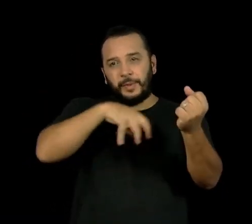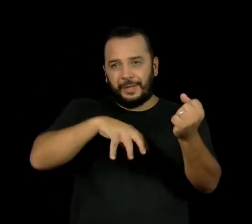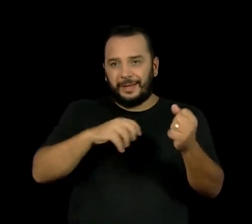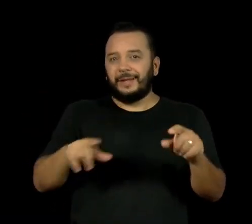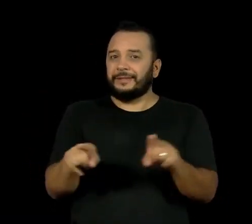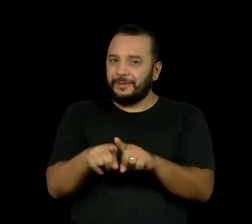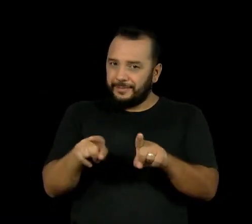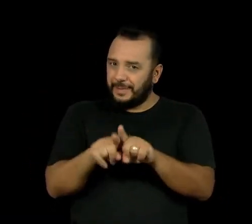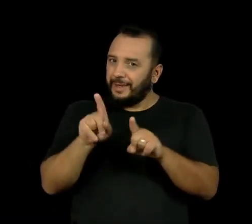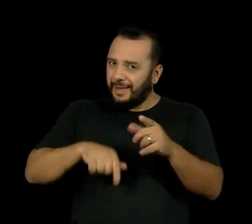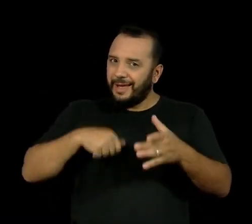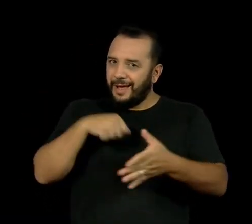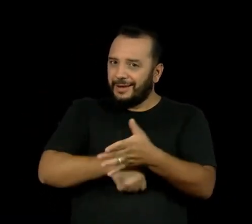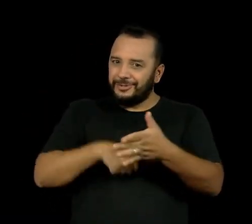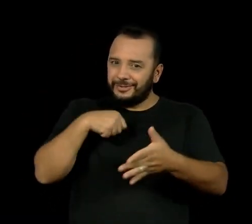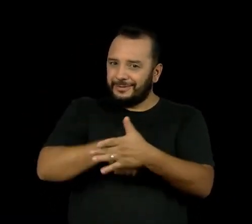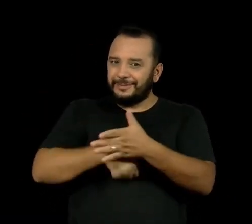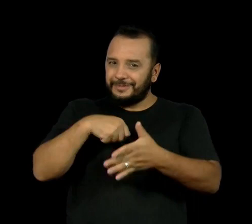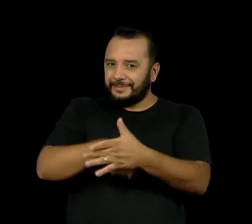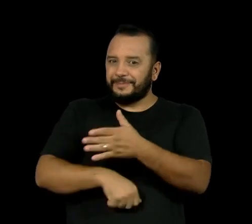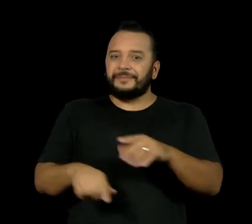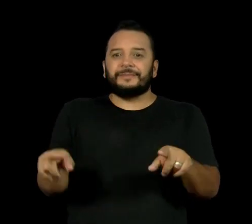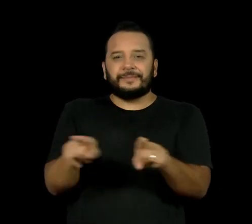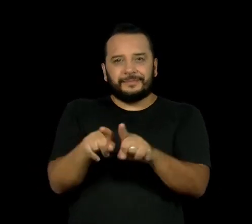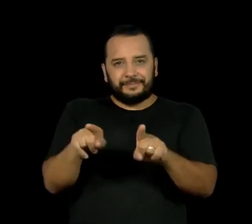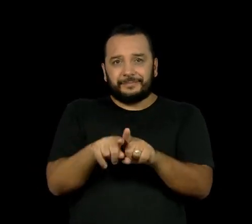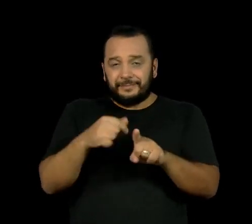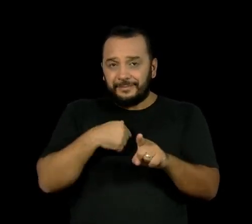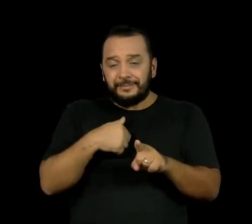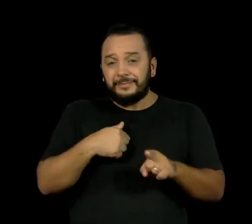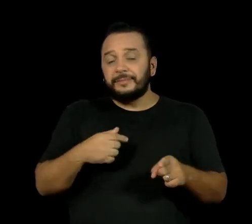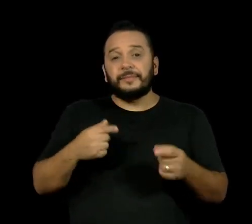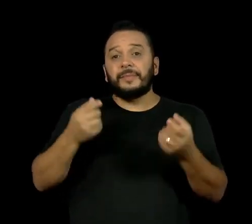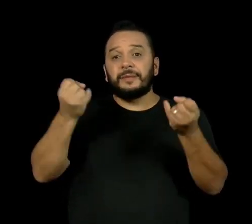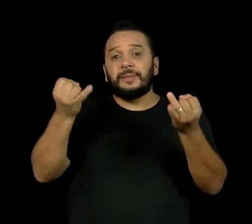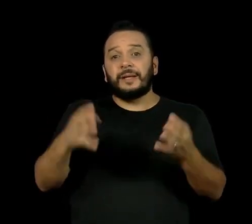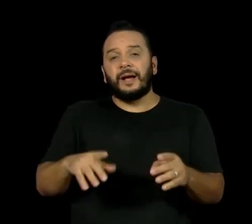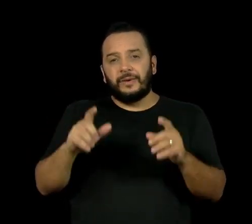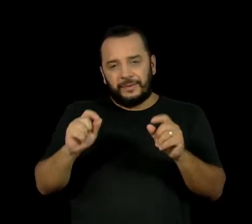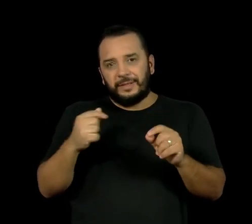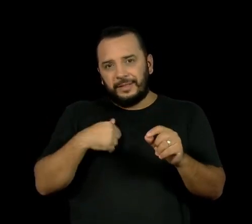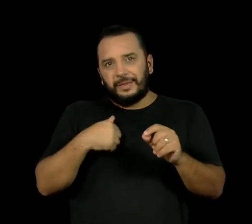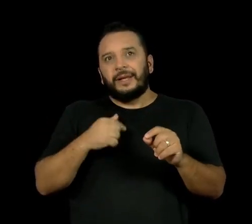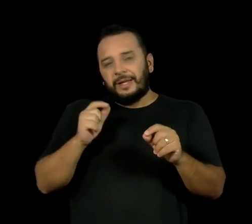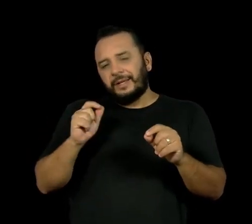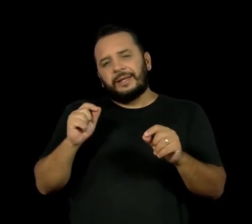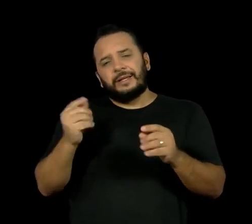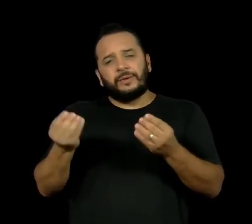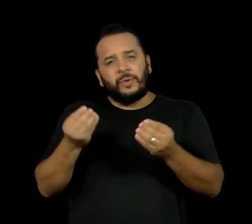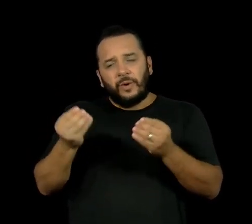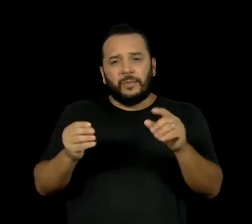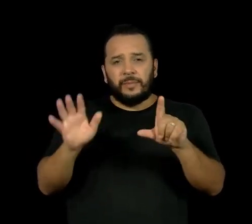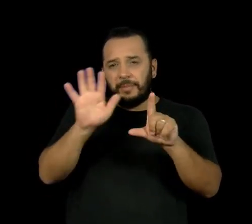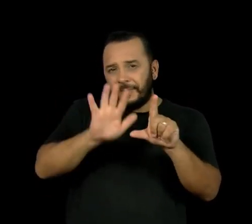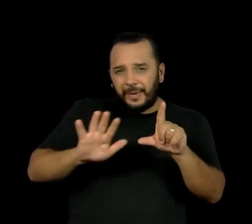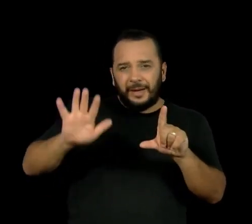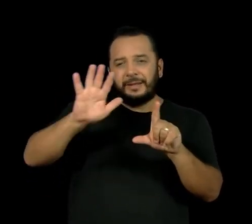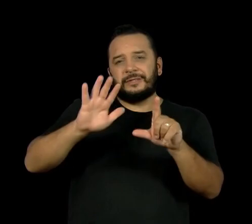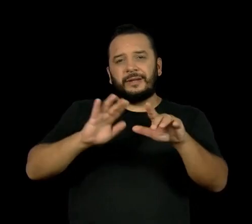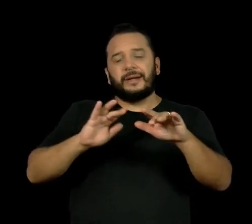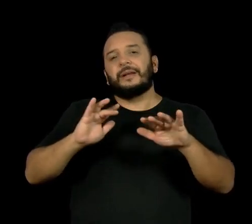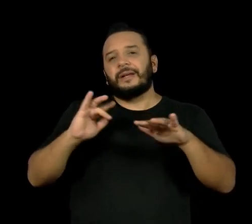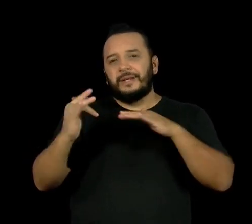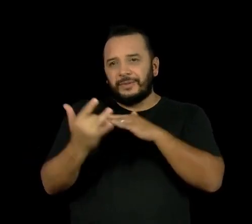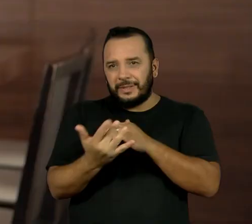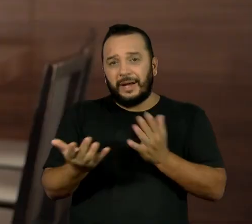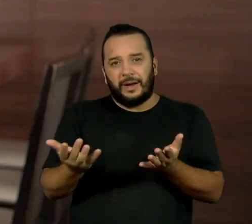de ativismo. E principalmente, da gente falar para a grande mídia que tem outras formas de fazer jornalismo falando sobre a gente, porque eles sempre querem encaixar a gente